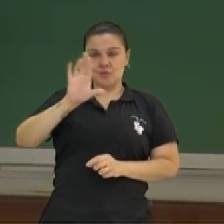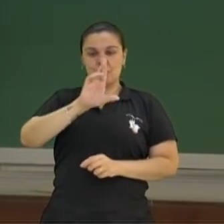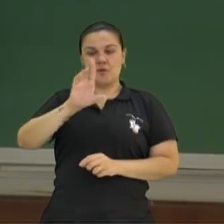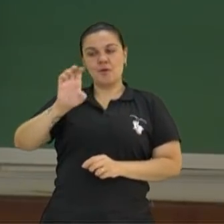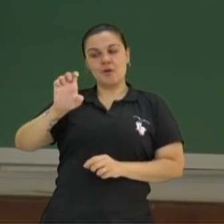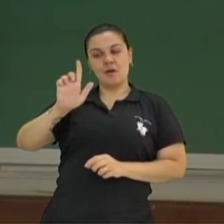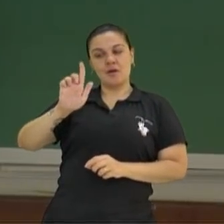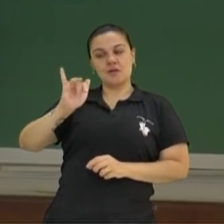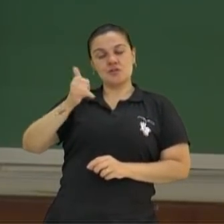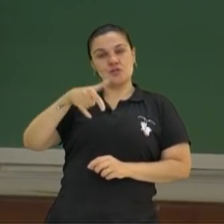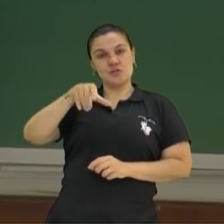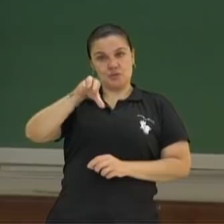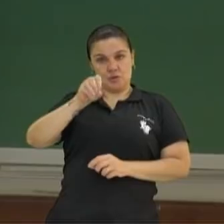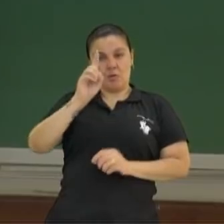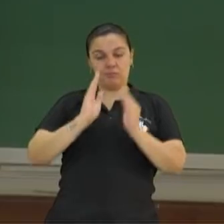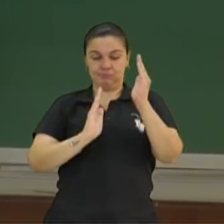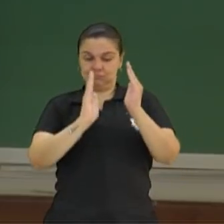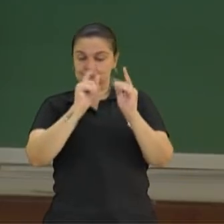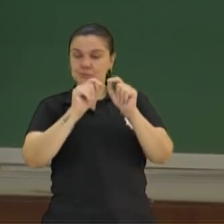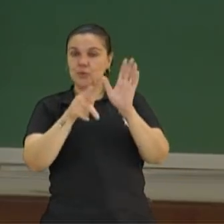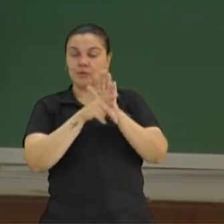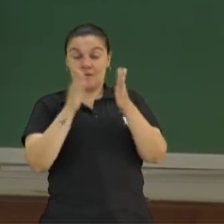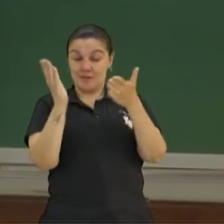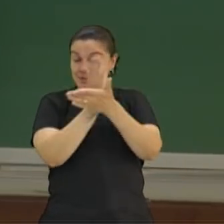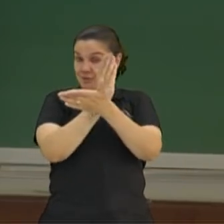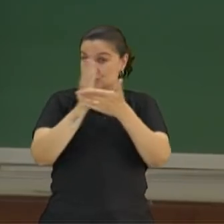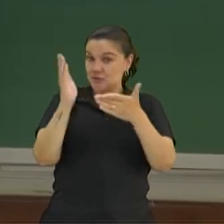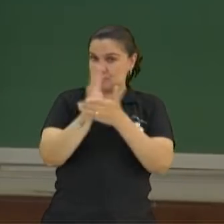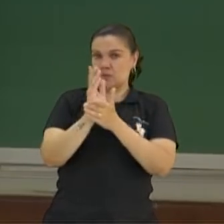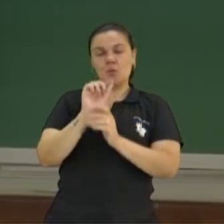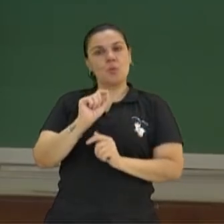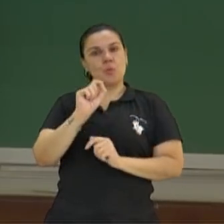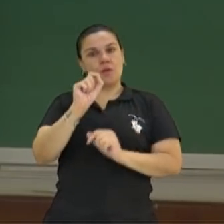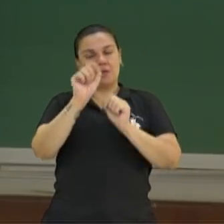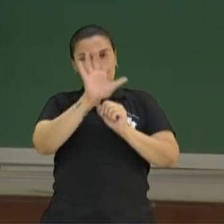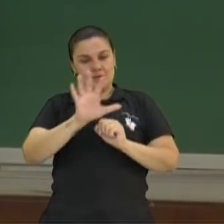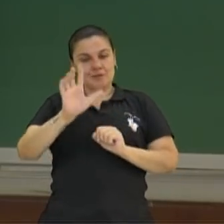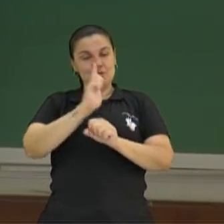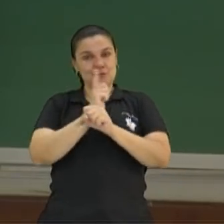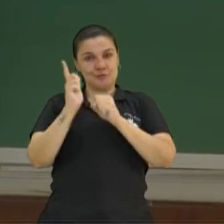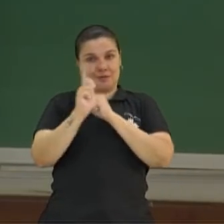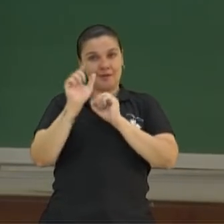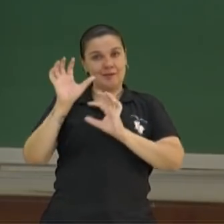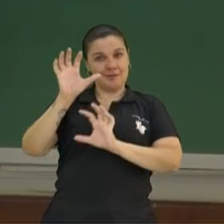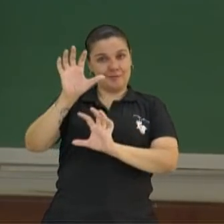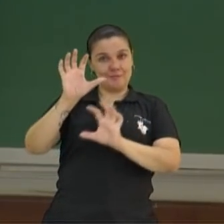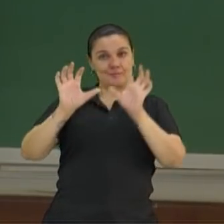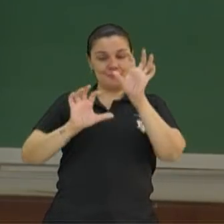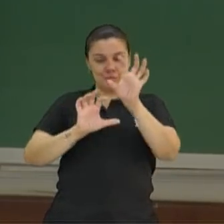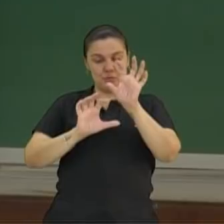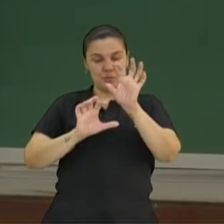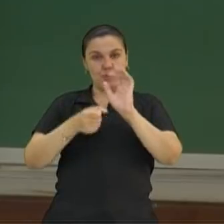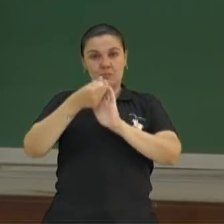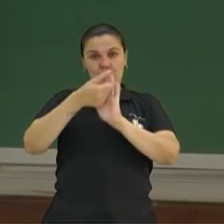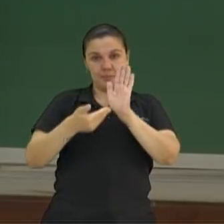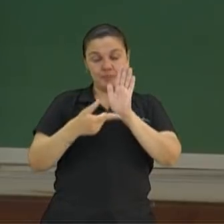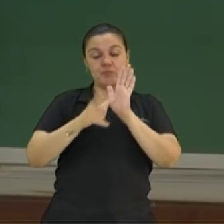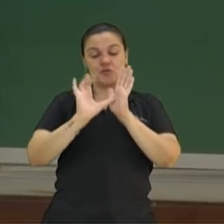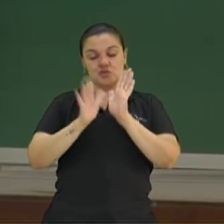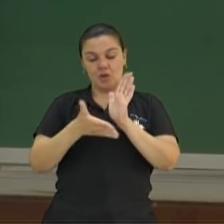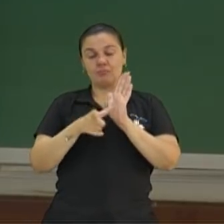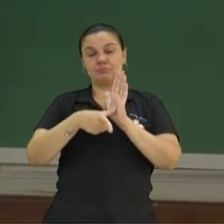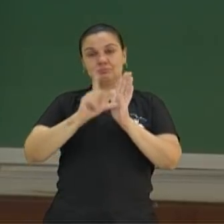uma categoria que pode ser compreendida como uma divisão ou delimitação do espaço geográfico a partir de um critério